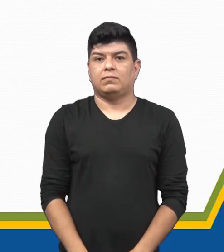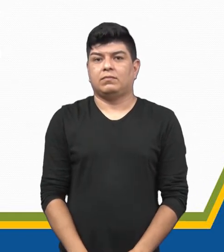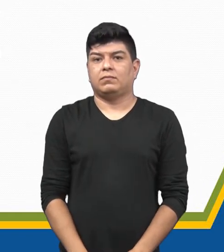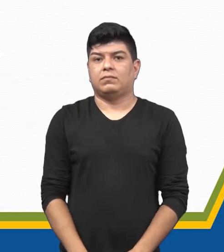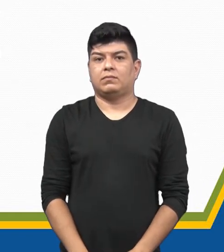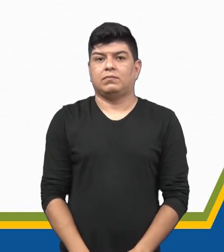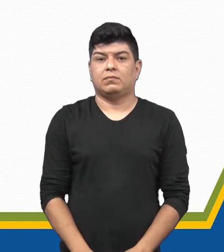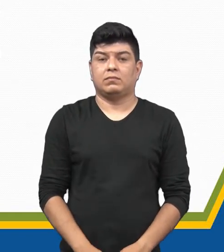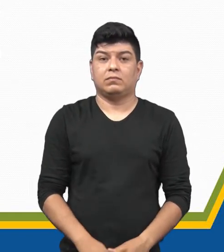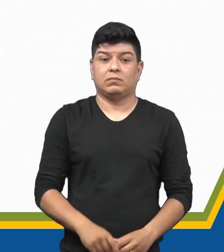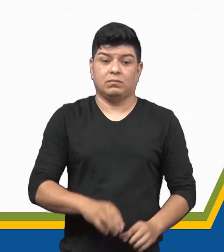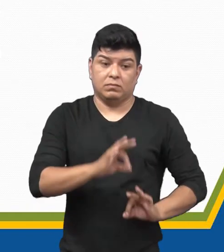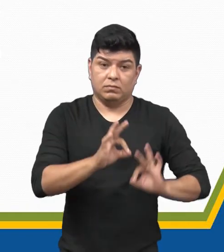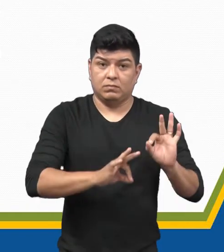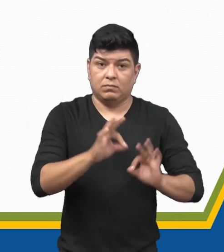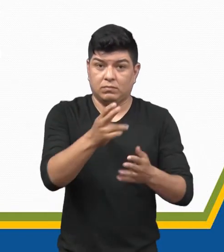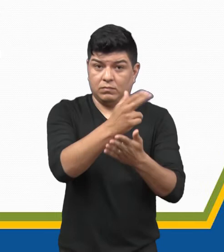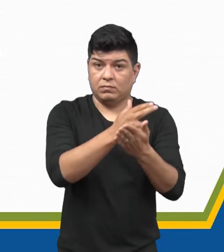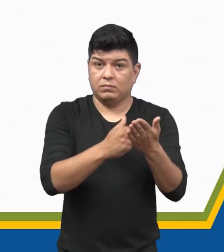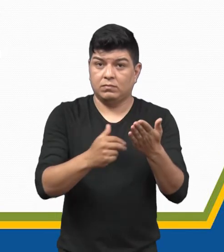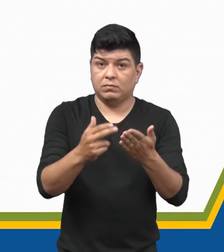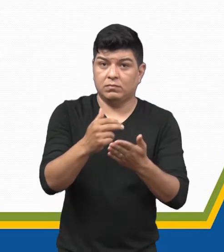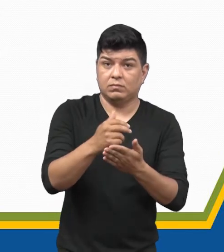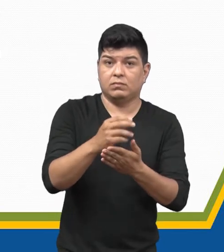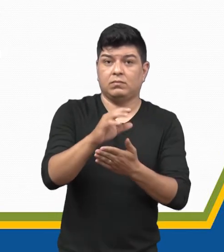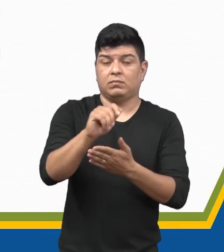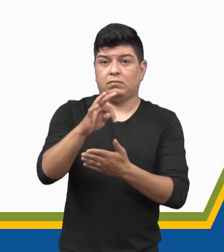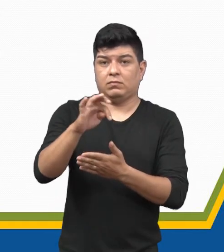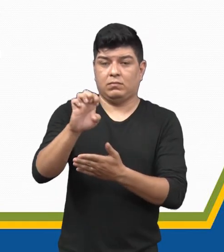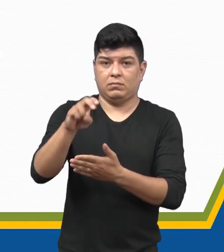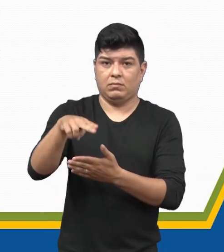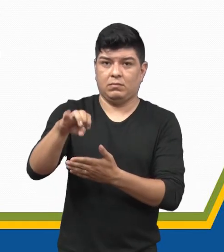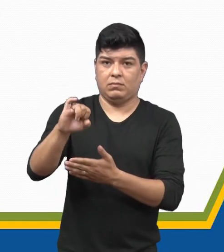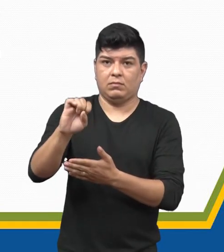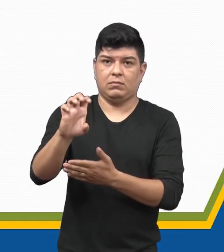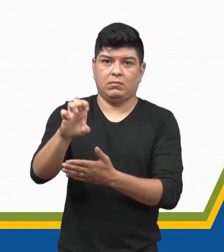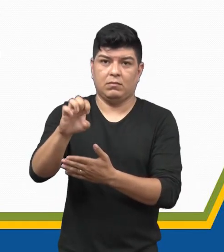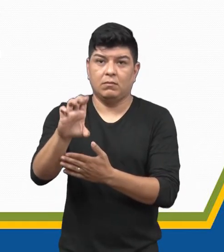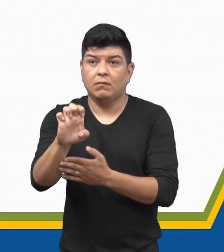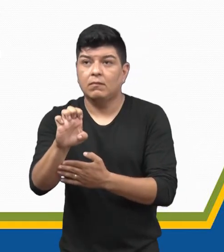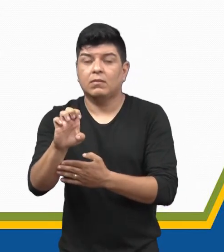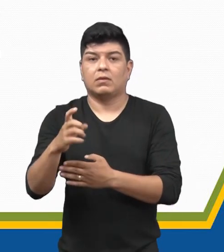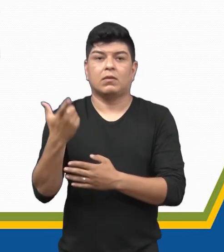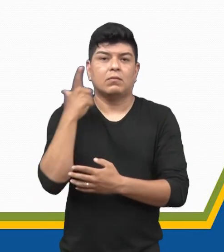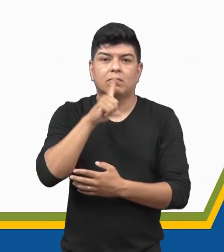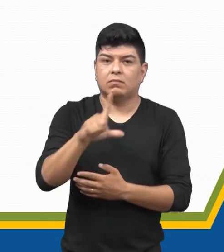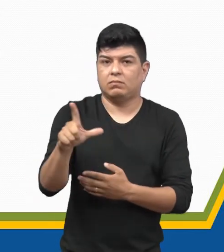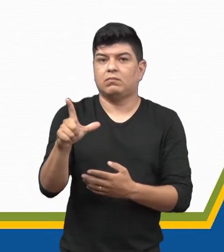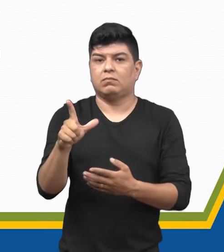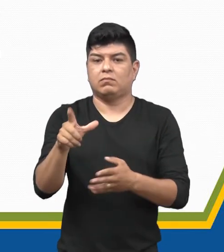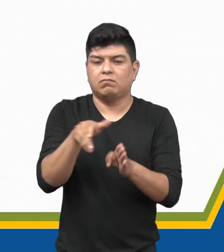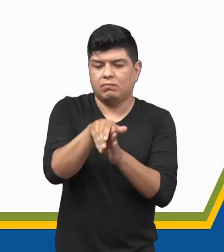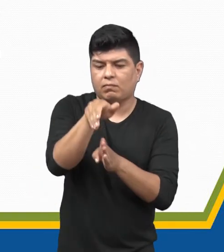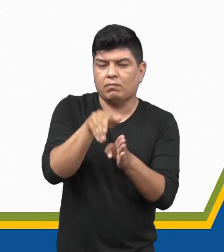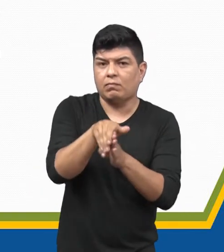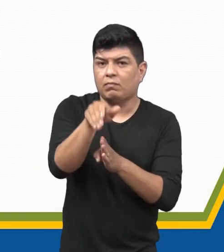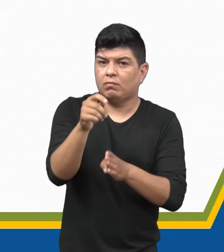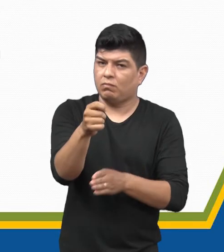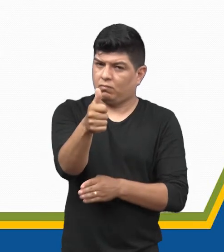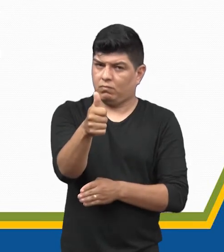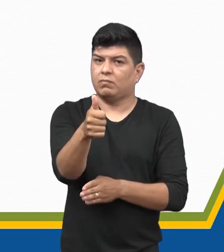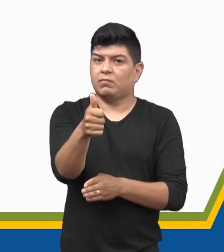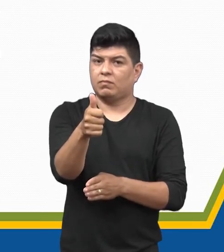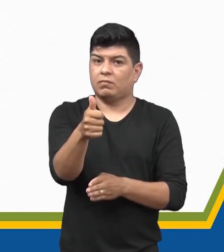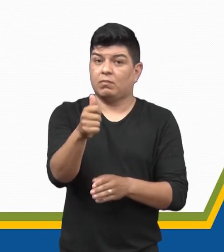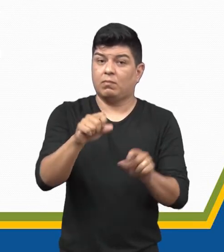nas construções e nas artes, os atenienses acreditam que poucos sejam capazes de dar conselhos. Quando,